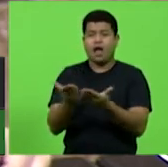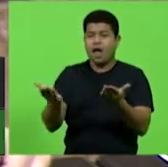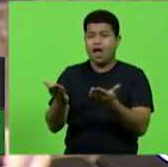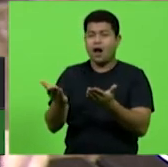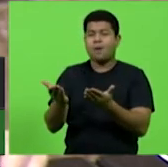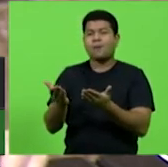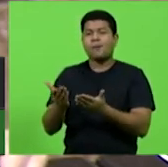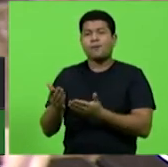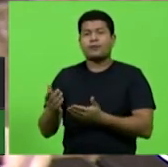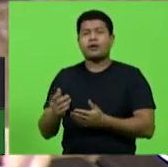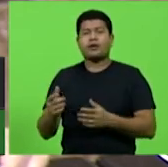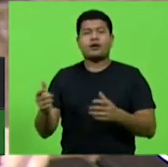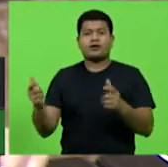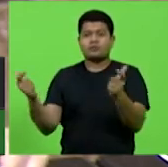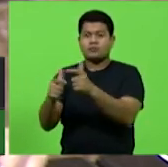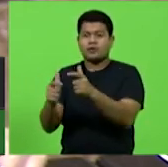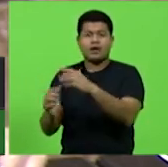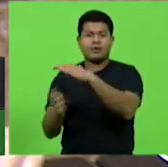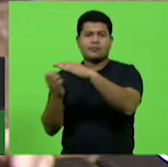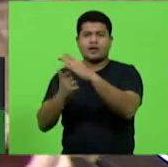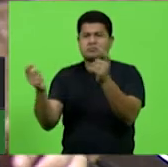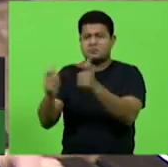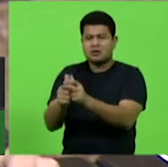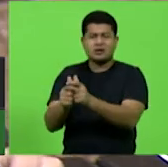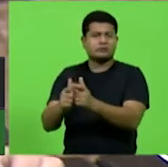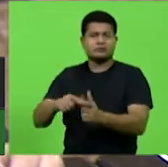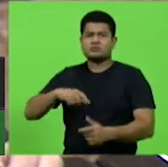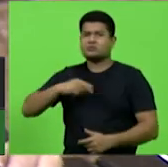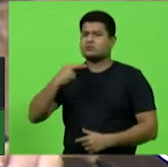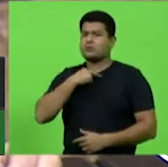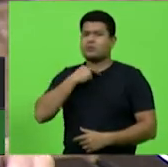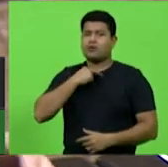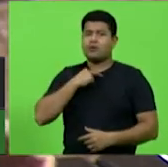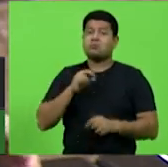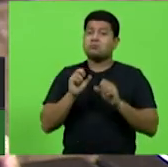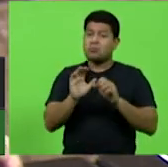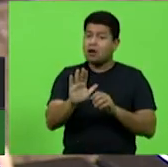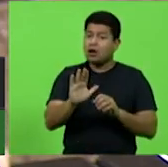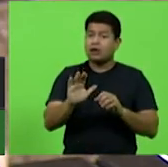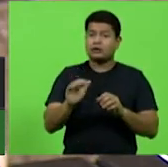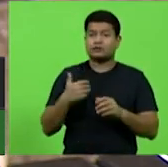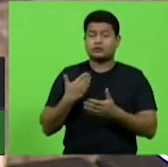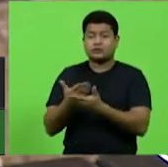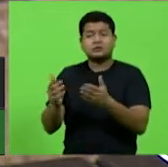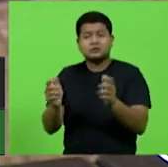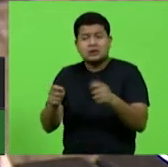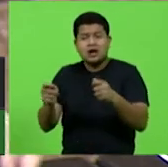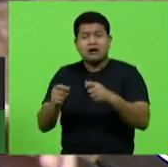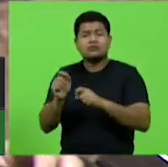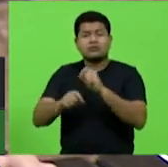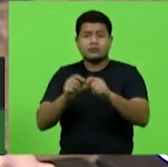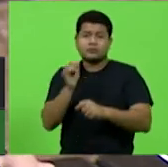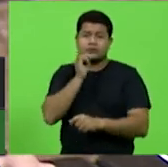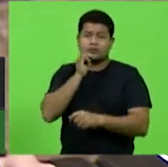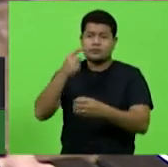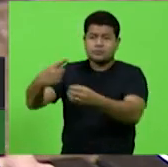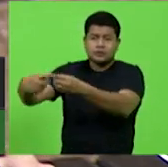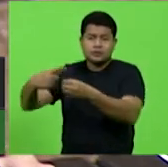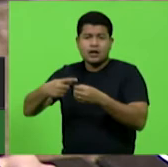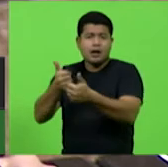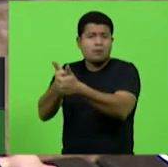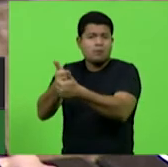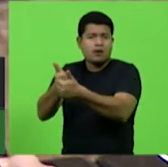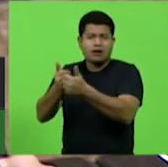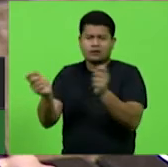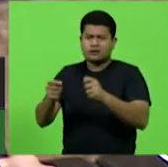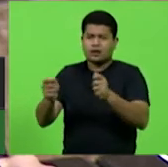pequenos fretadores, as pequenas empresas que poderiam fazer linhas entre pequenas cidades em Santa Catarina? Por